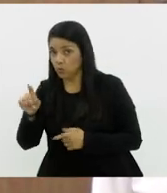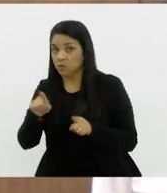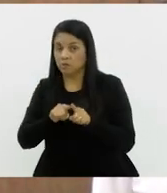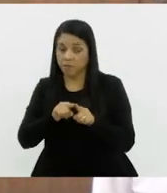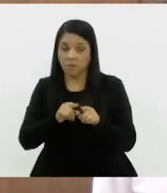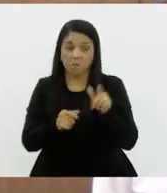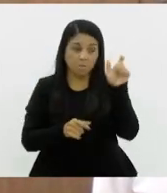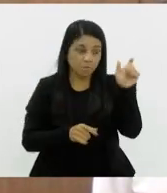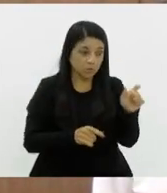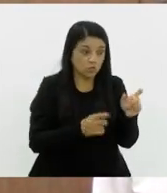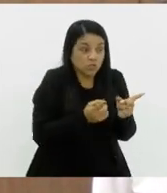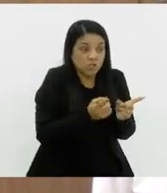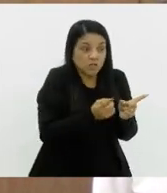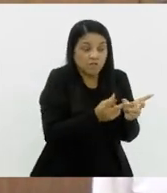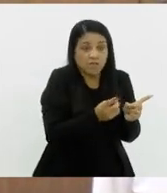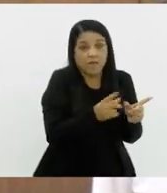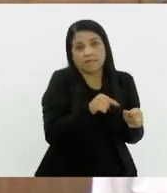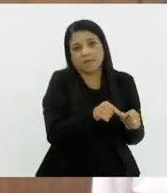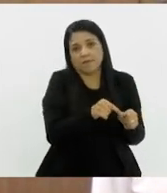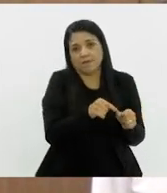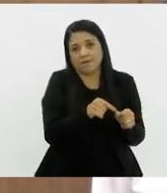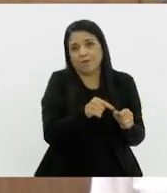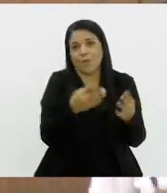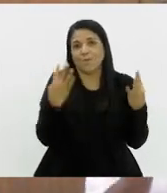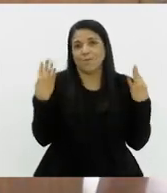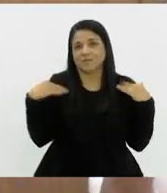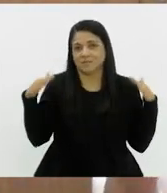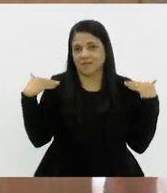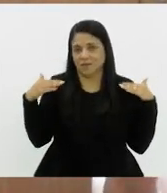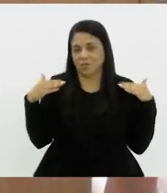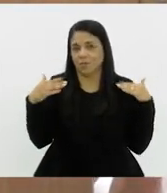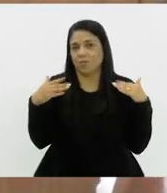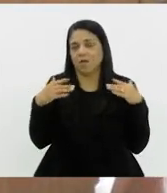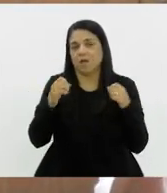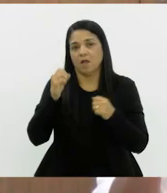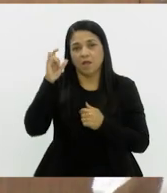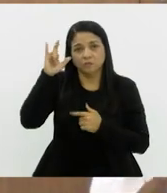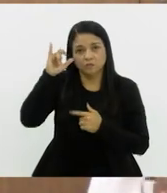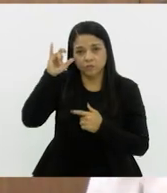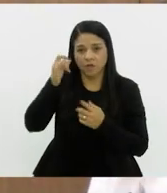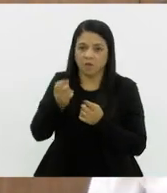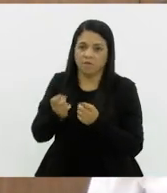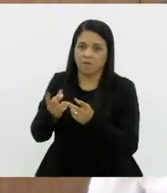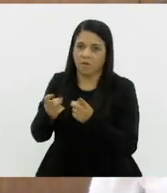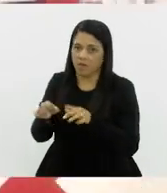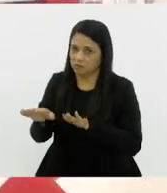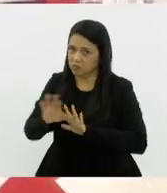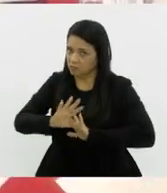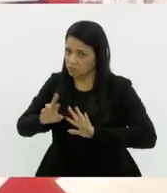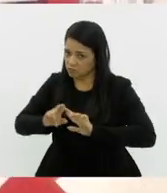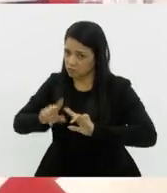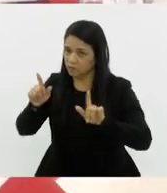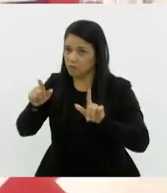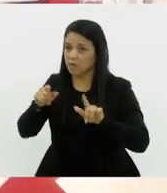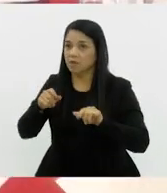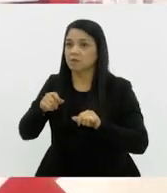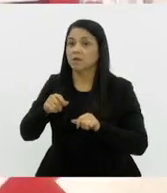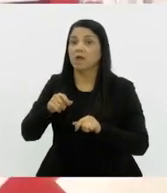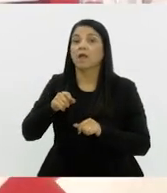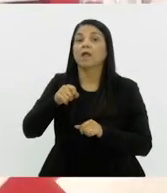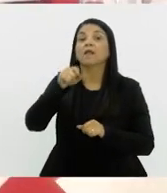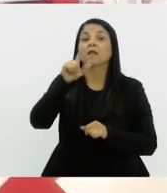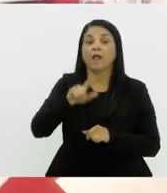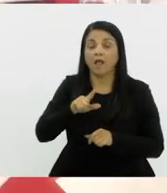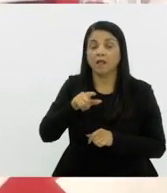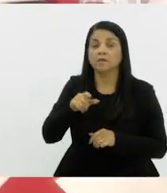esses voos, como pacote, nós falávamos, que são pessoas que abrem um Instagram e acabam vendendo. Essas a gente não tem como. Não, eu acho que nós estamos falando exatamente de quem opera os helicópteros.